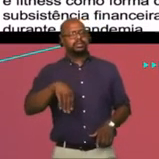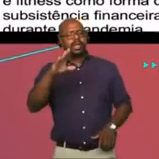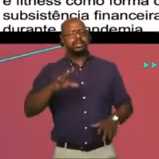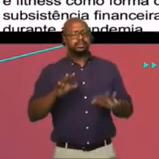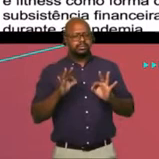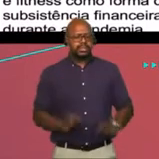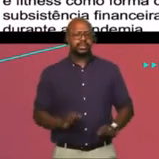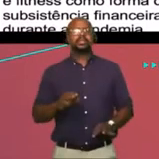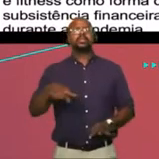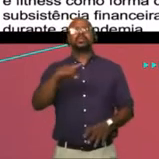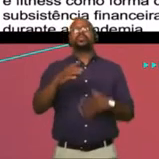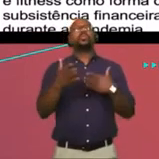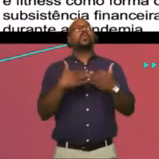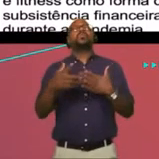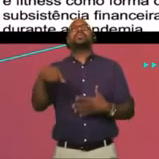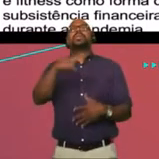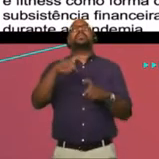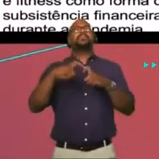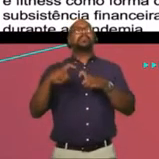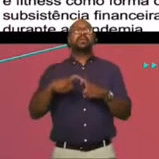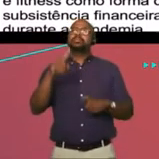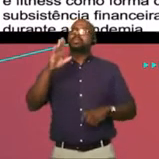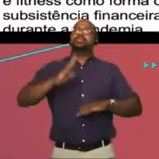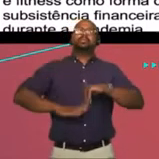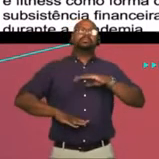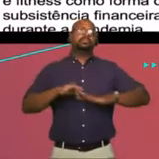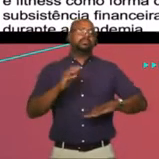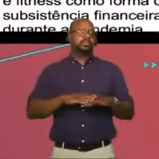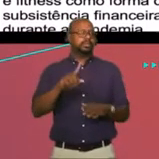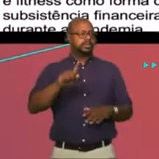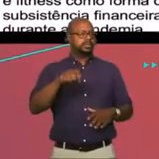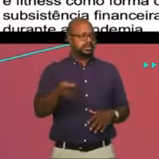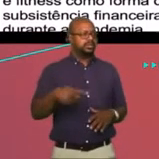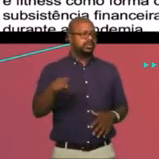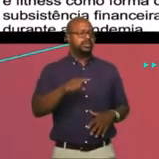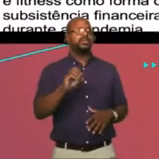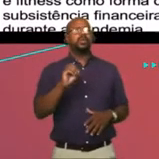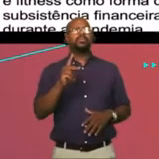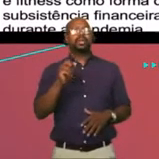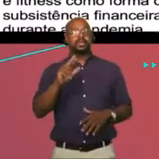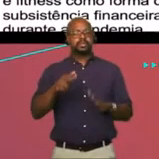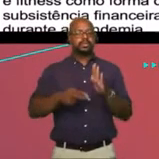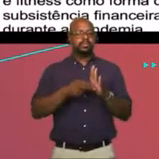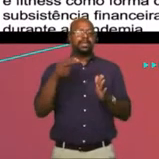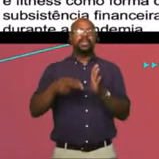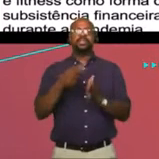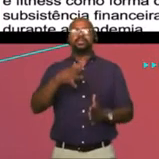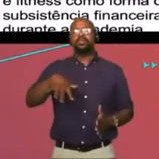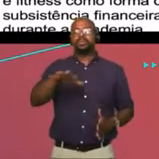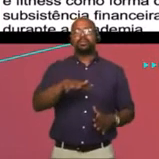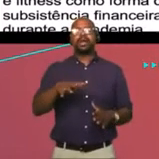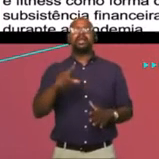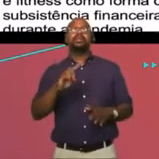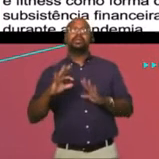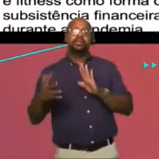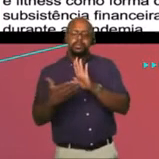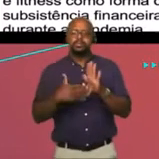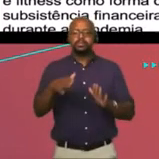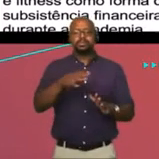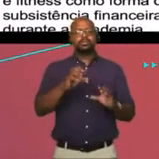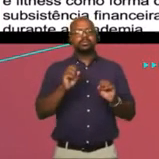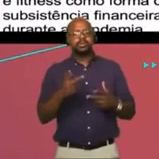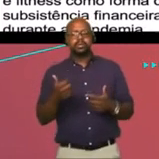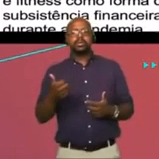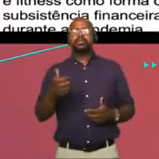precisão do que qualquer médico por mais capacitado que seja as operações cirúrgicas e usadas